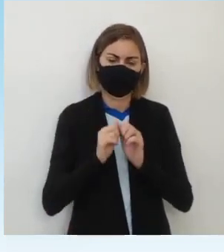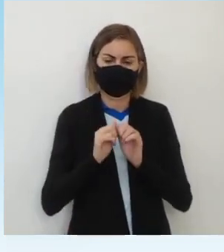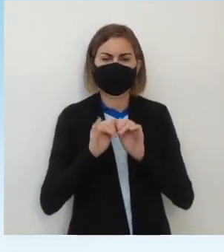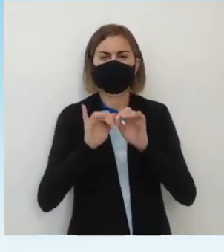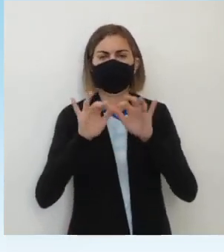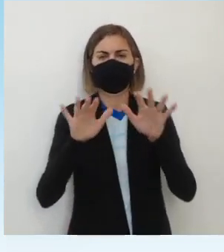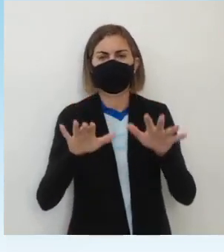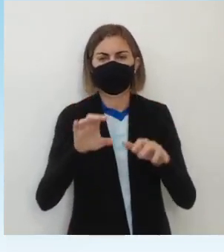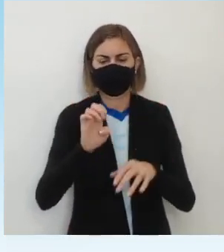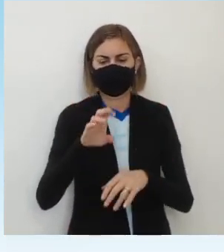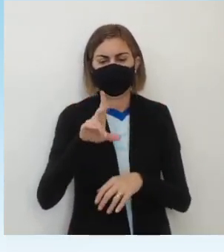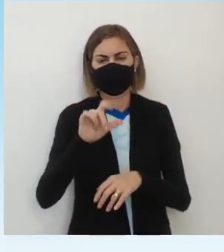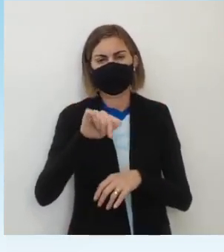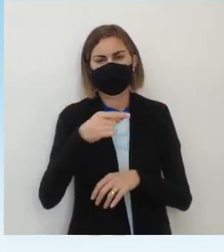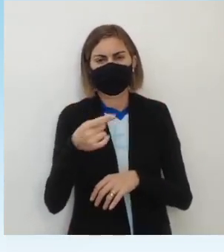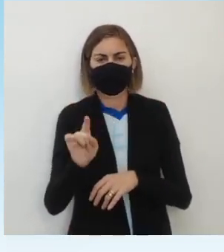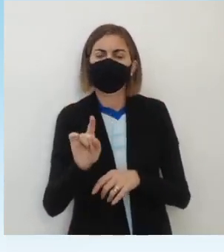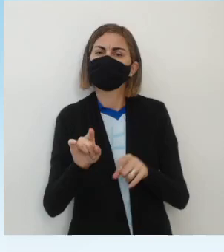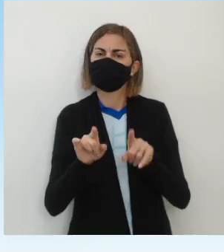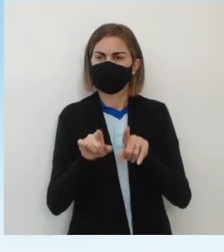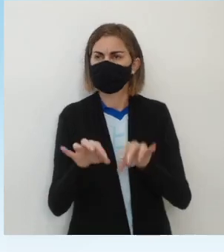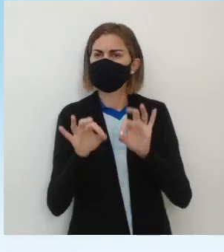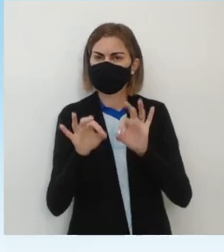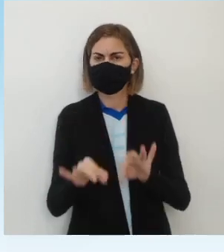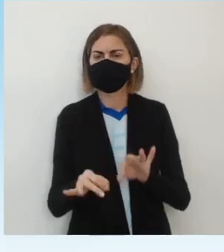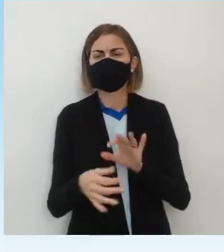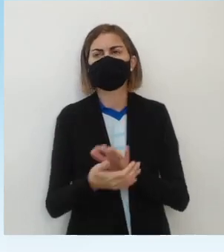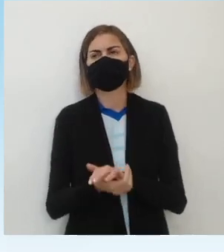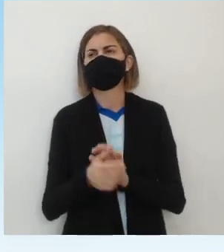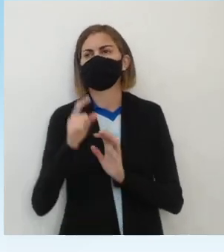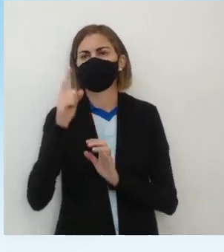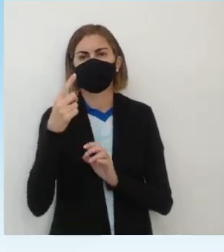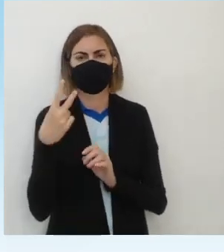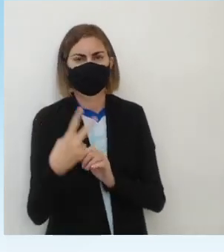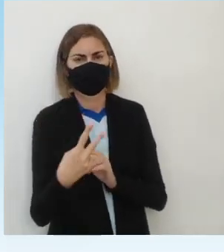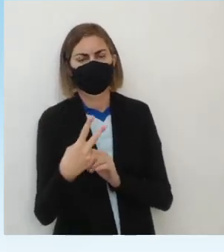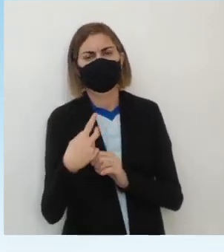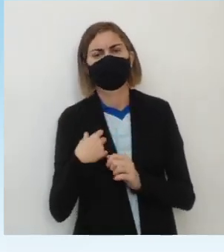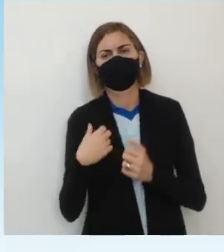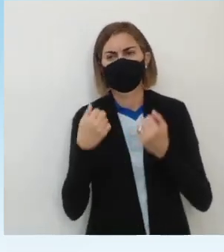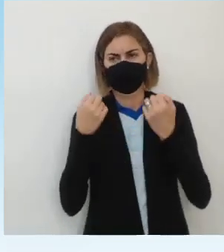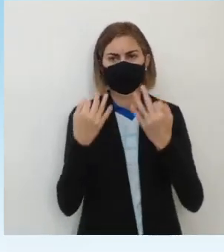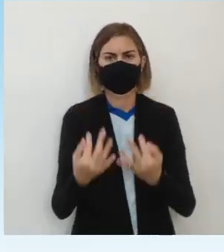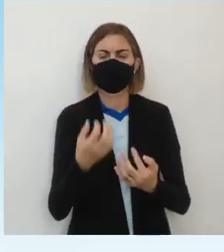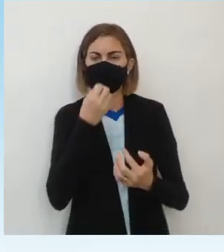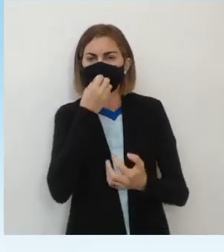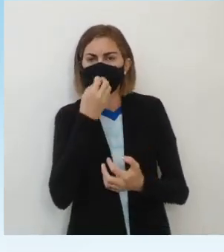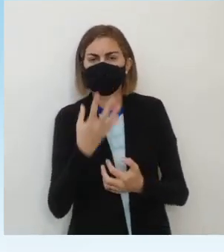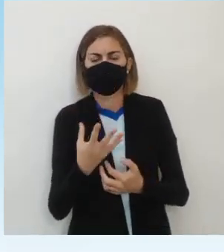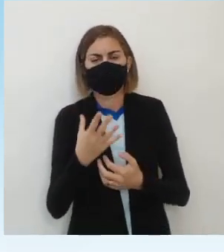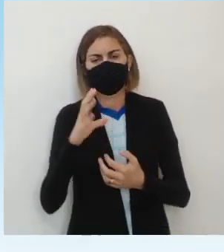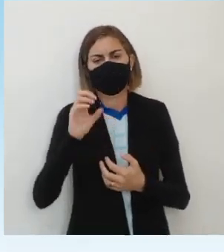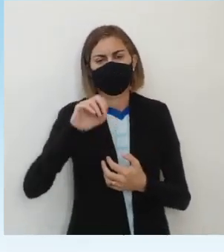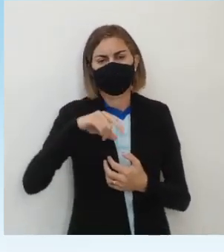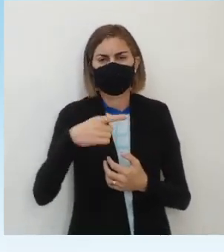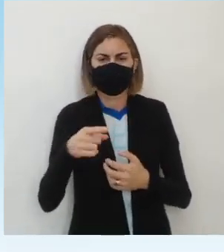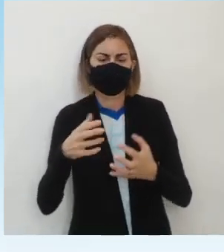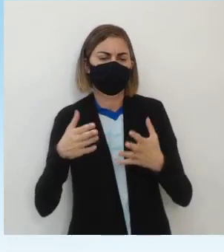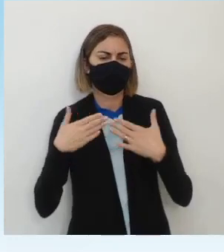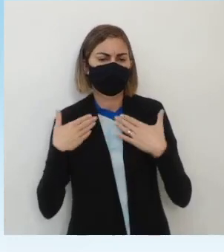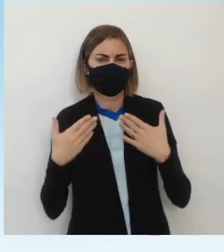de ebulição. Então, tá certo. No item 2, ele fala que a boa condução de